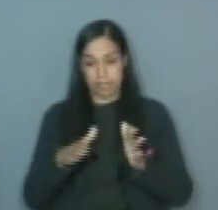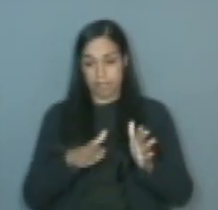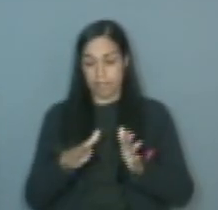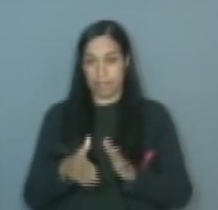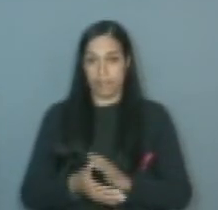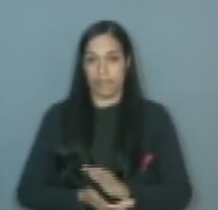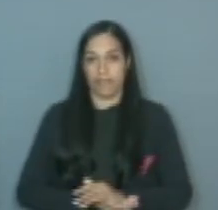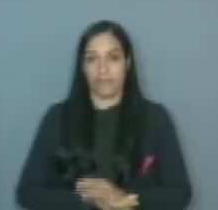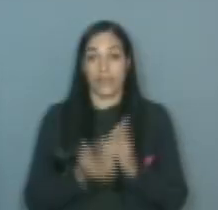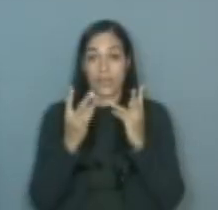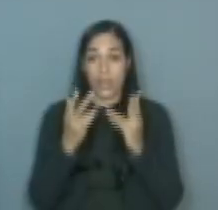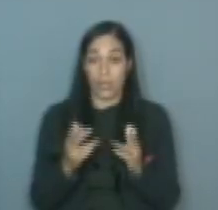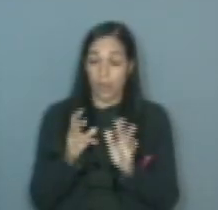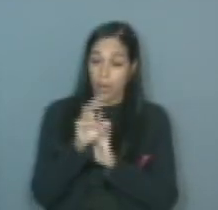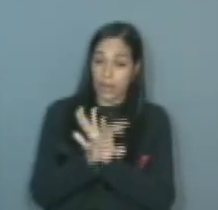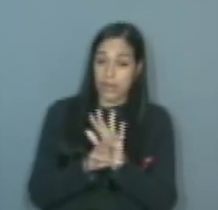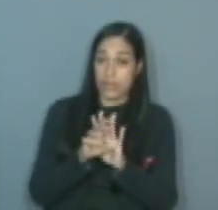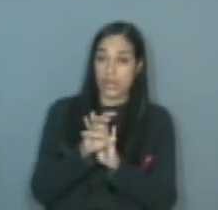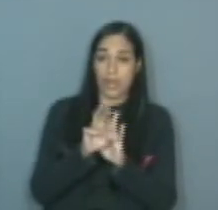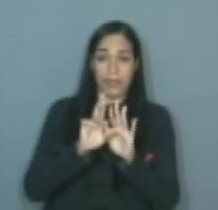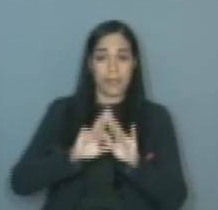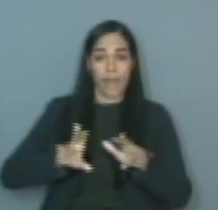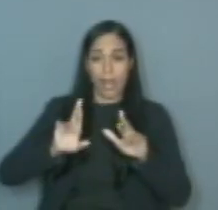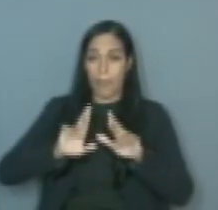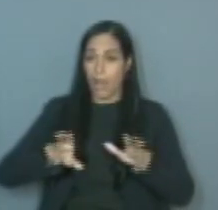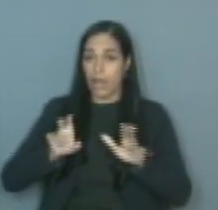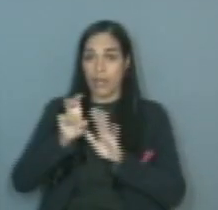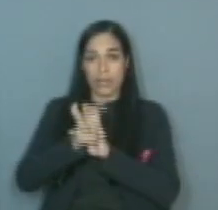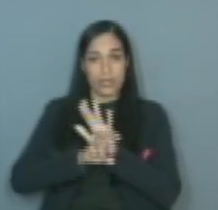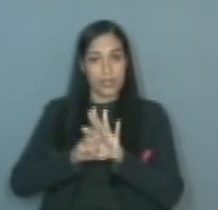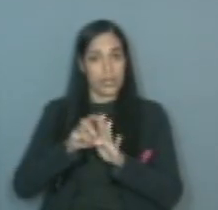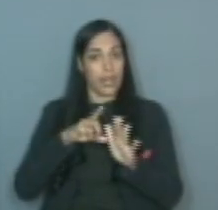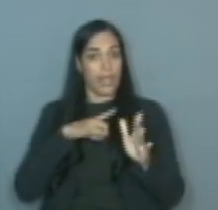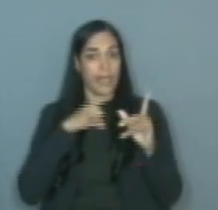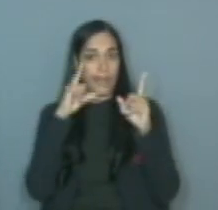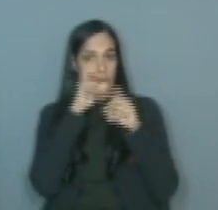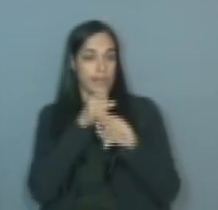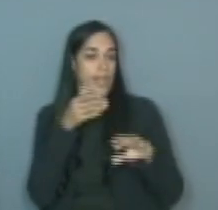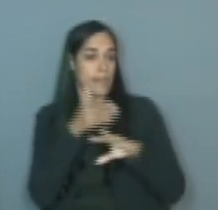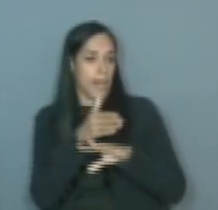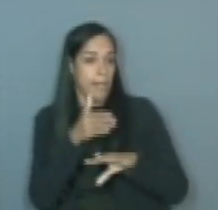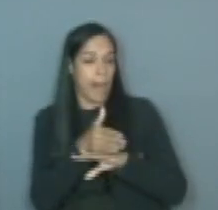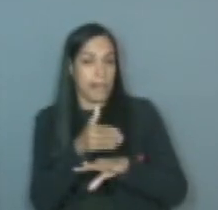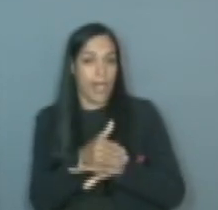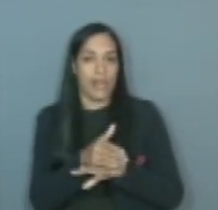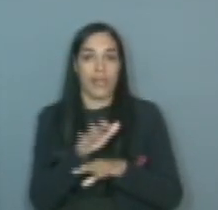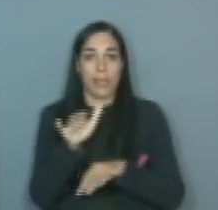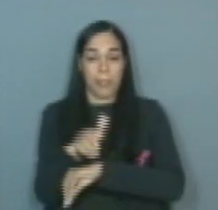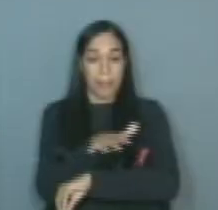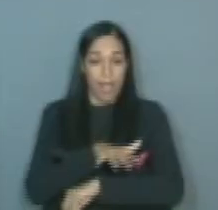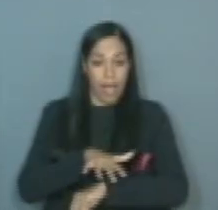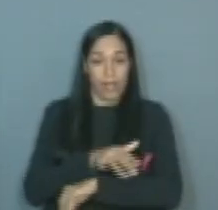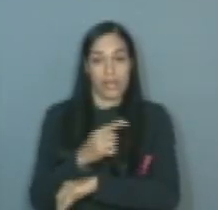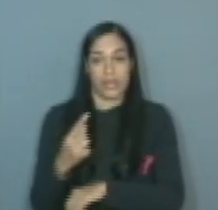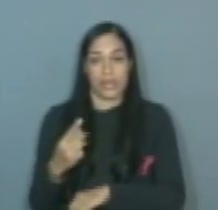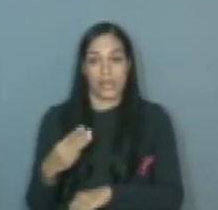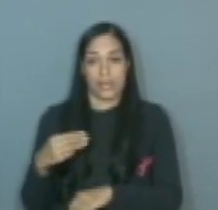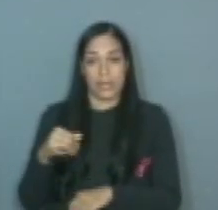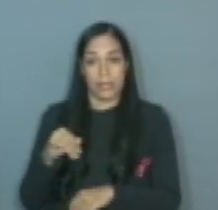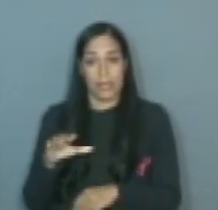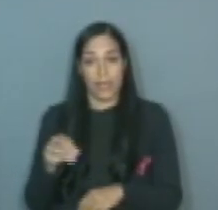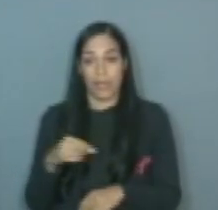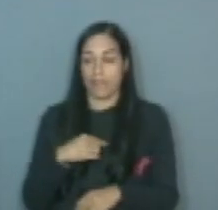Assim como este cadeirante, vários cadeirantes têm dificuldade de acessar o Parque 13 de Maio. Não há qualquer tipo